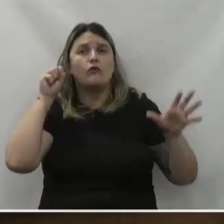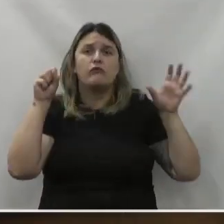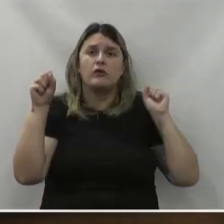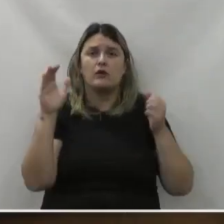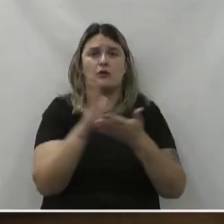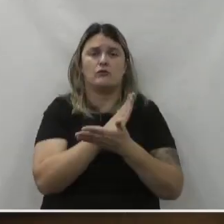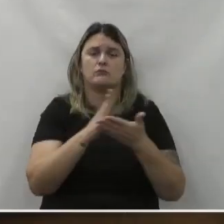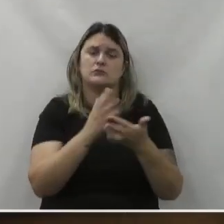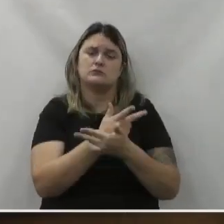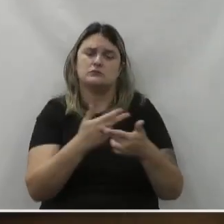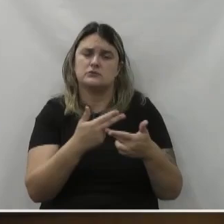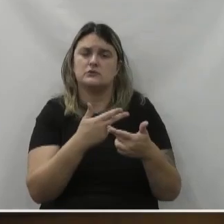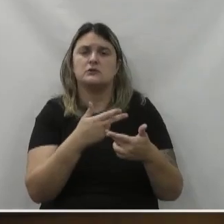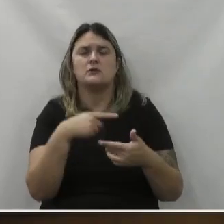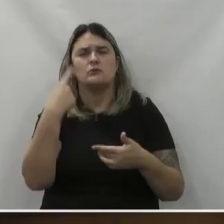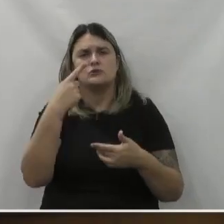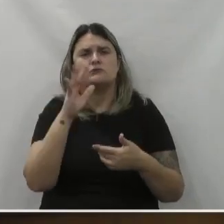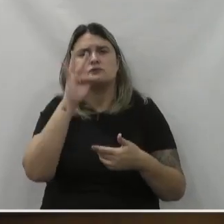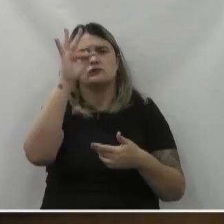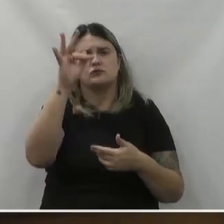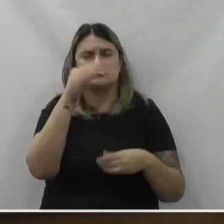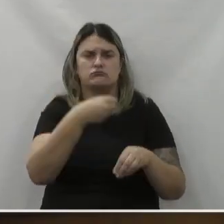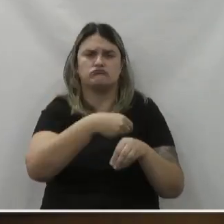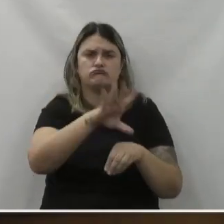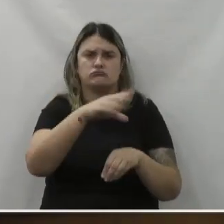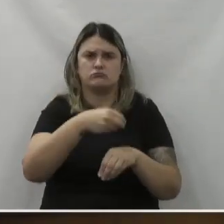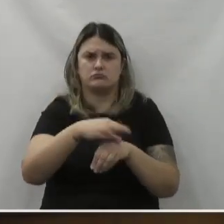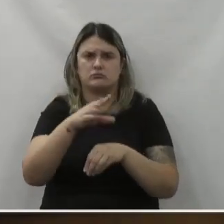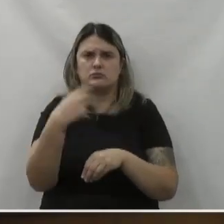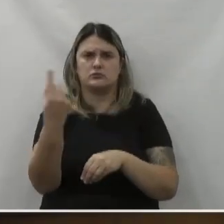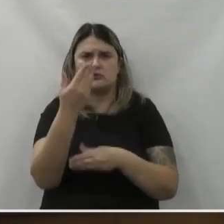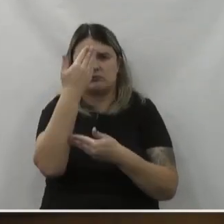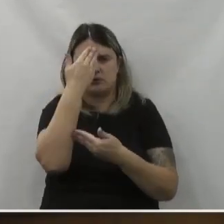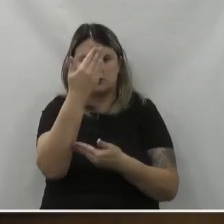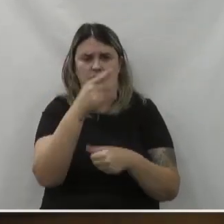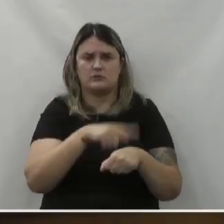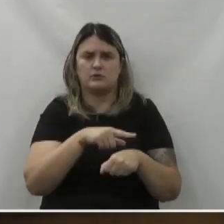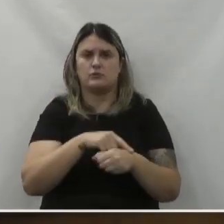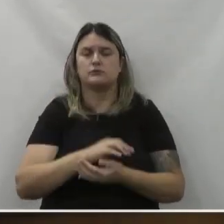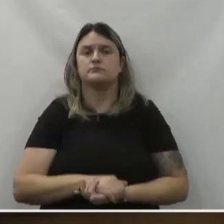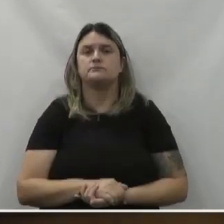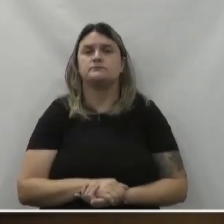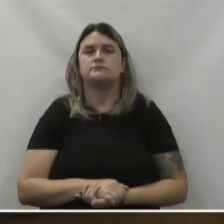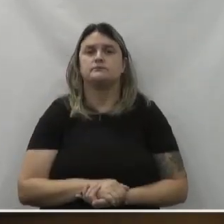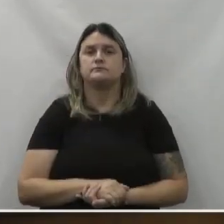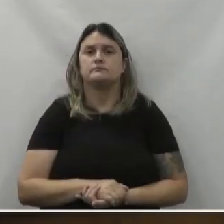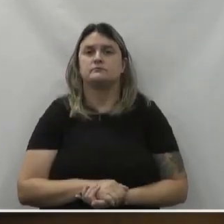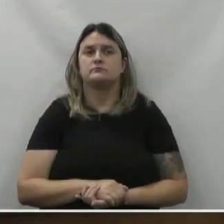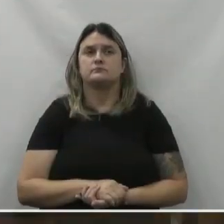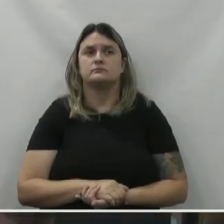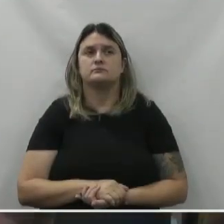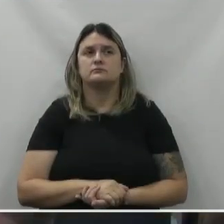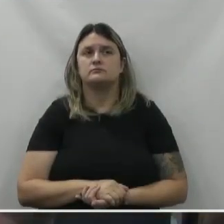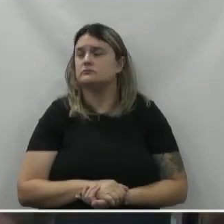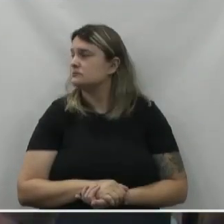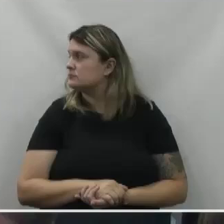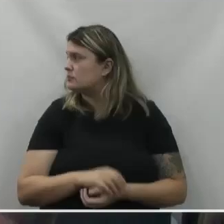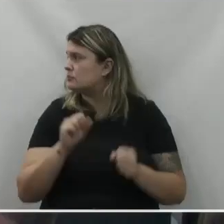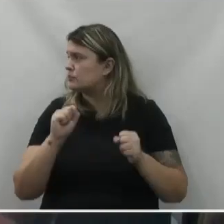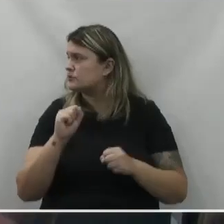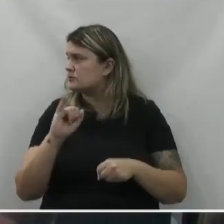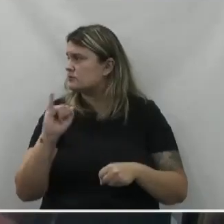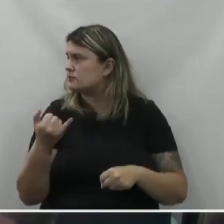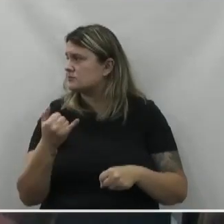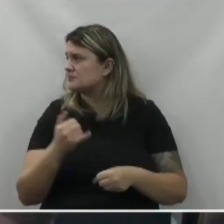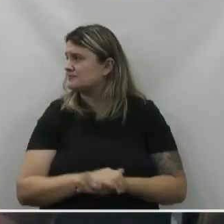E a gente vai trazer, dentro em breve, a conhecimento dos demais. Obrigado pelo tempo, vereador. Nobre vereadora, será que você puder me dar uma